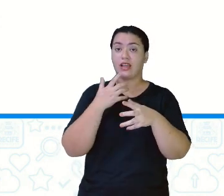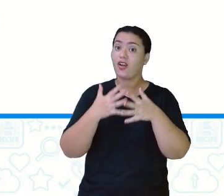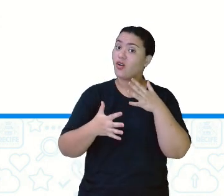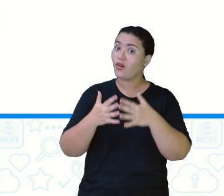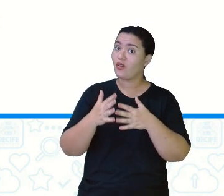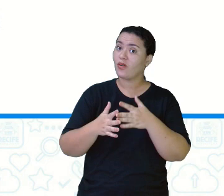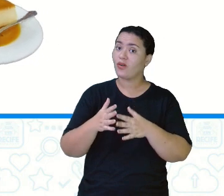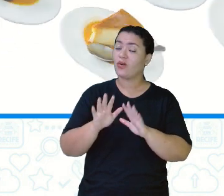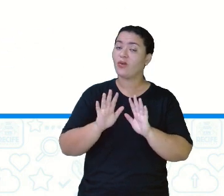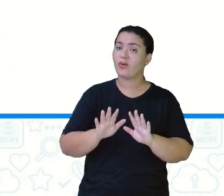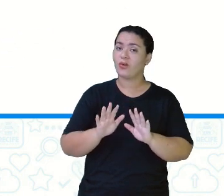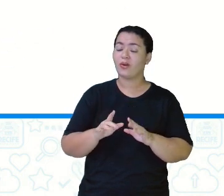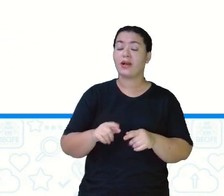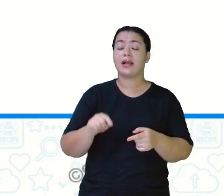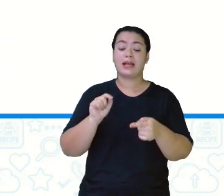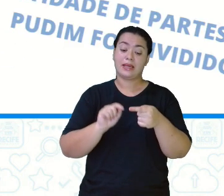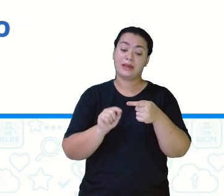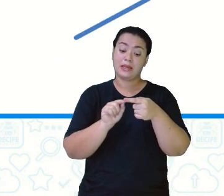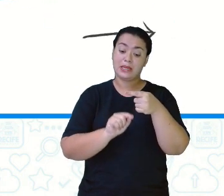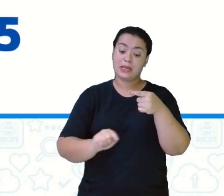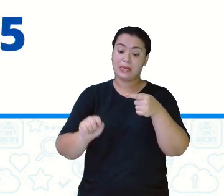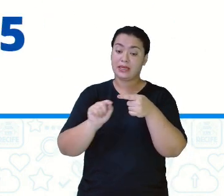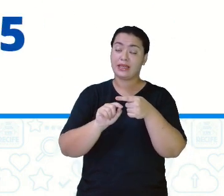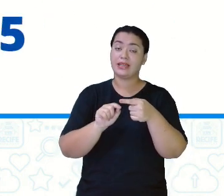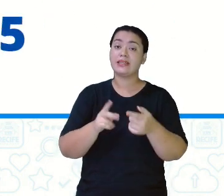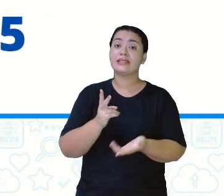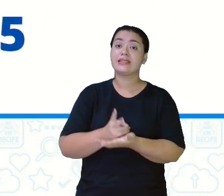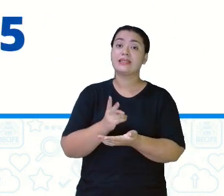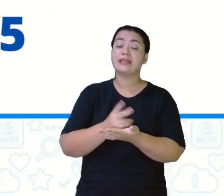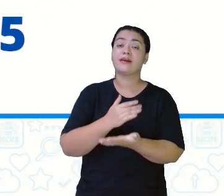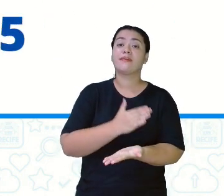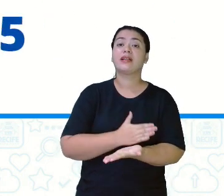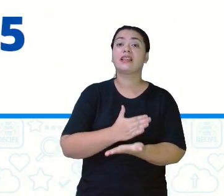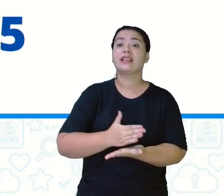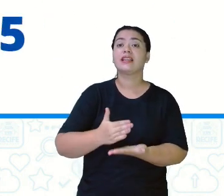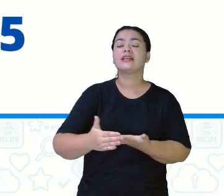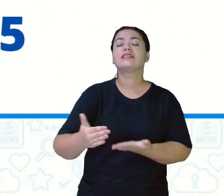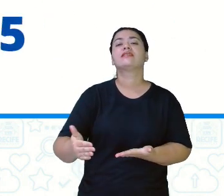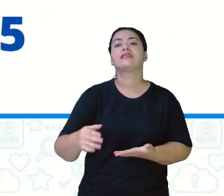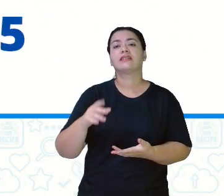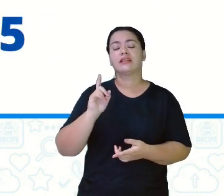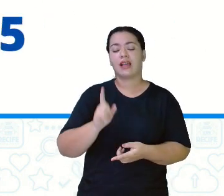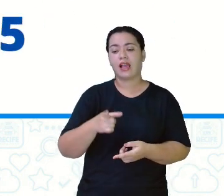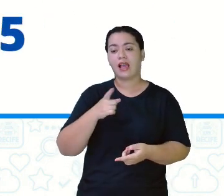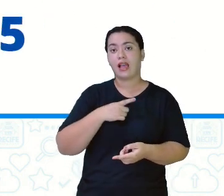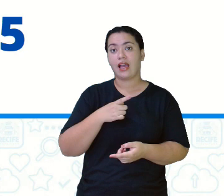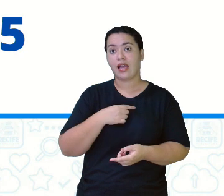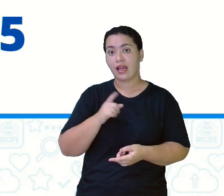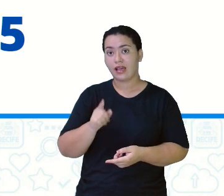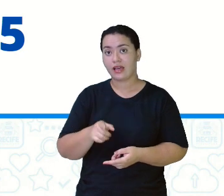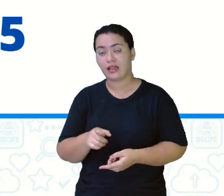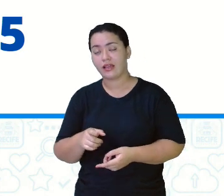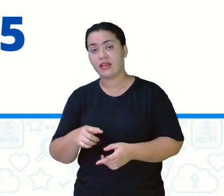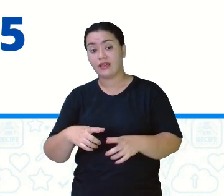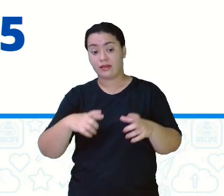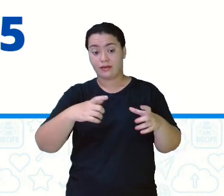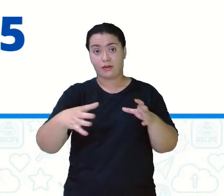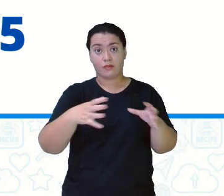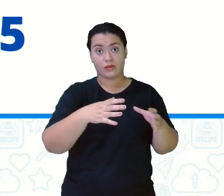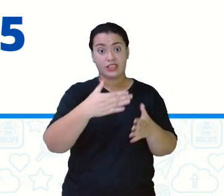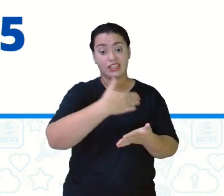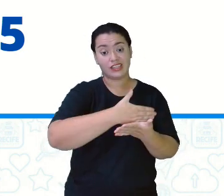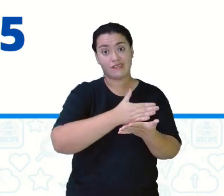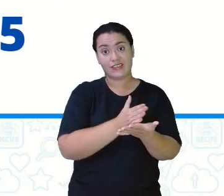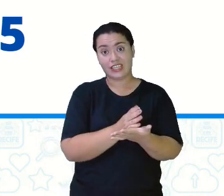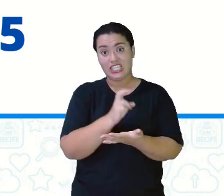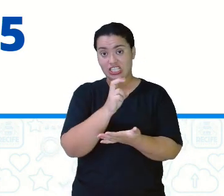aí, hein, Ana? A 3 parte de ou 3 baixo quintas? é a parte que, ó, o 5 é em quantas fatias ela dividiu o pudim.